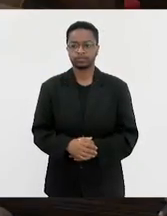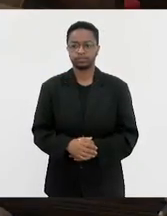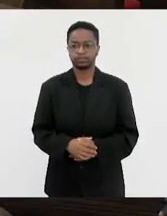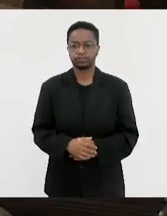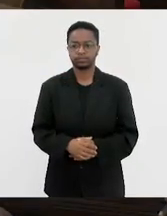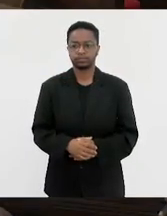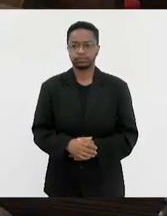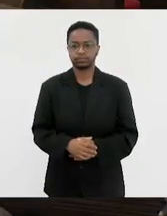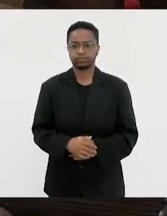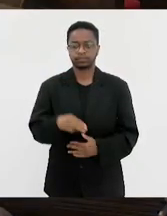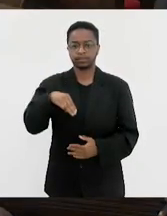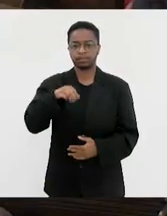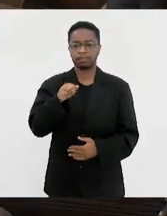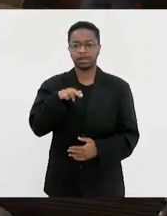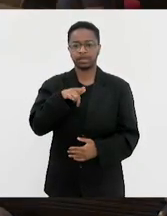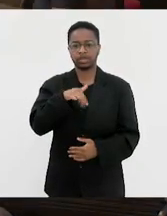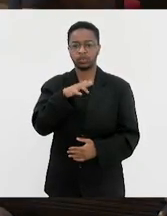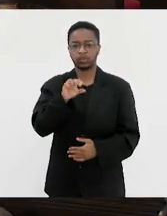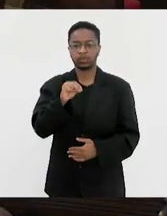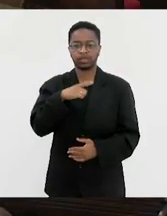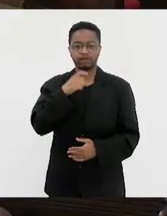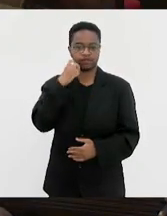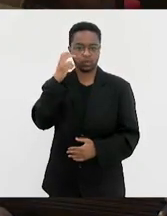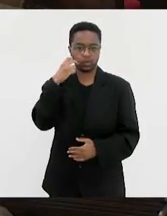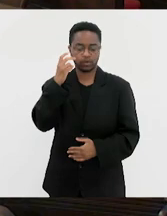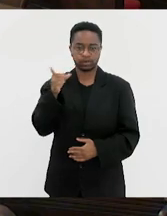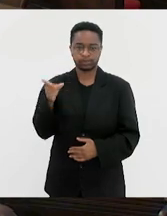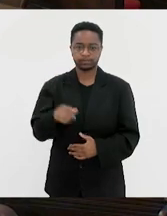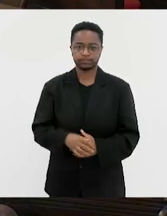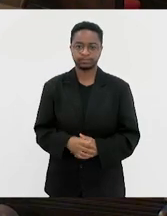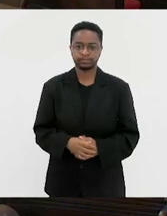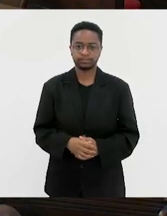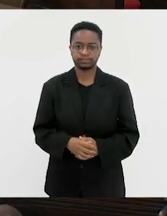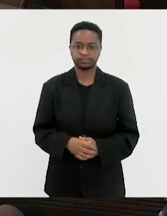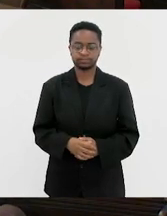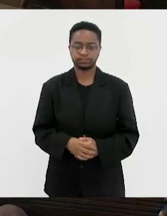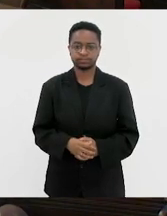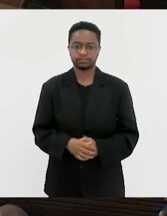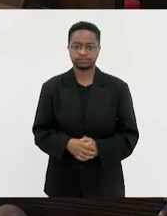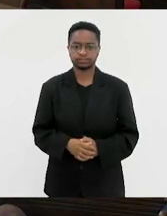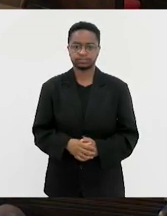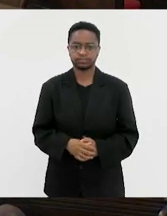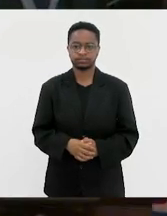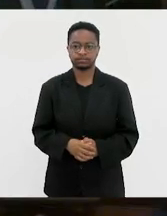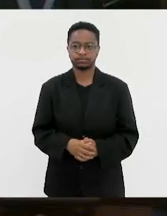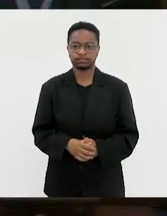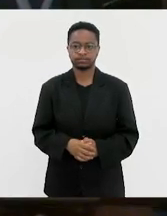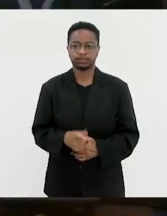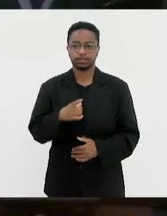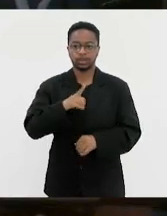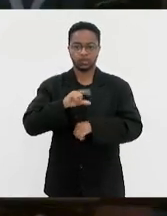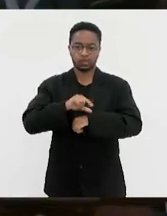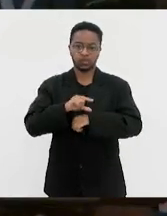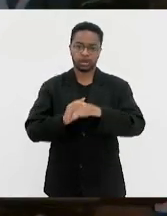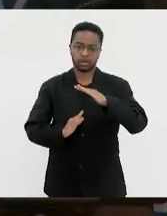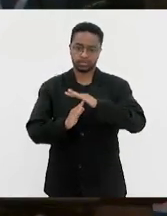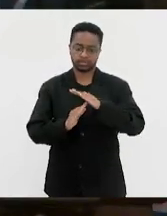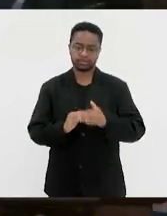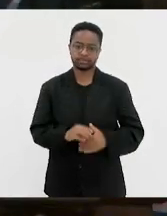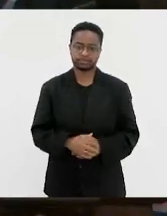Marquinhos tem vergonha, Marquinhos no final do evento. Eles estão. Tem um horário aqui, né? Não é isso?